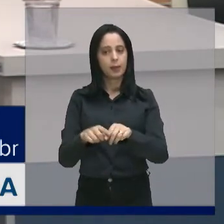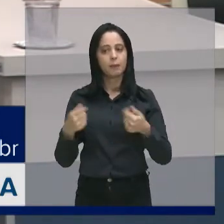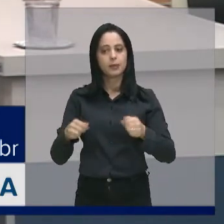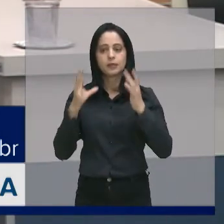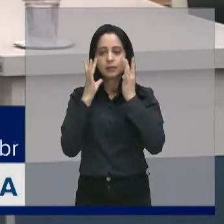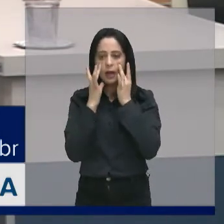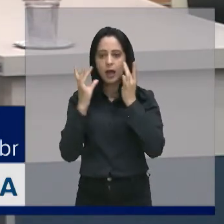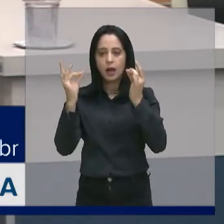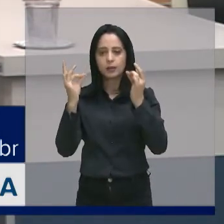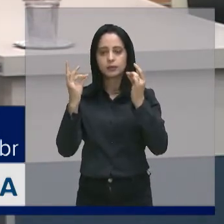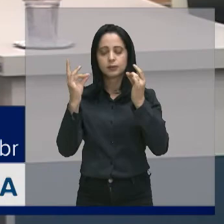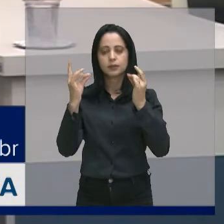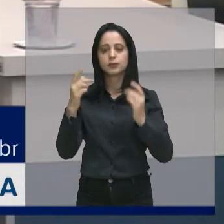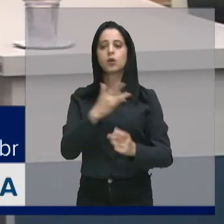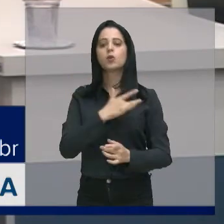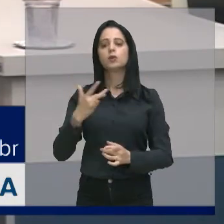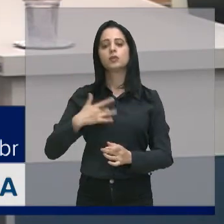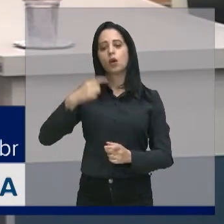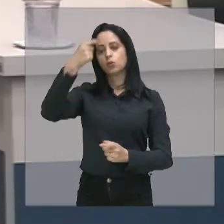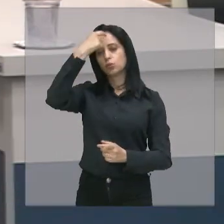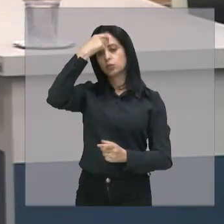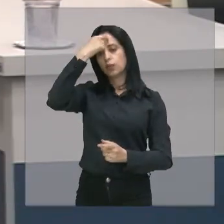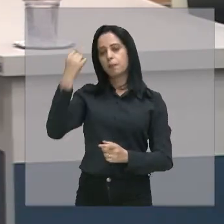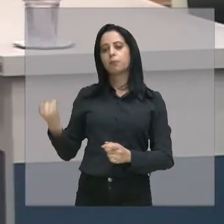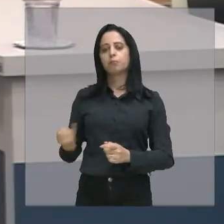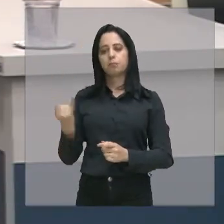seja entendido como importante também.